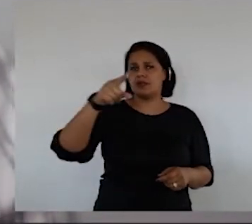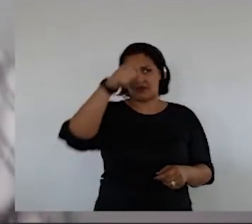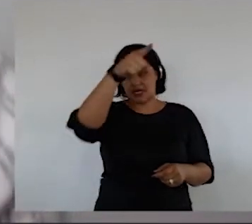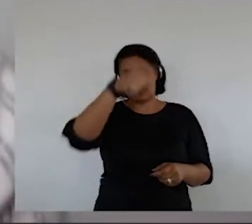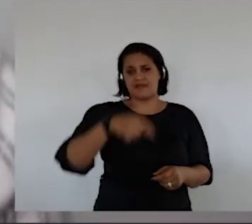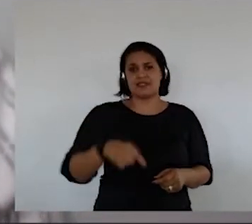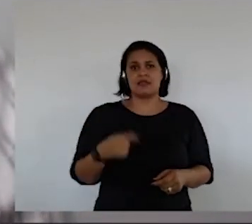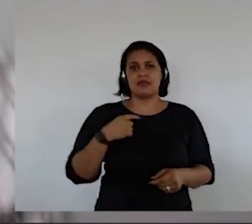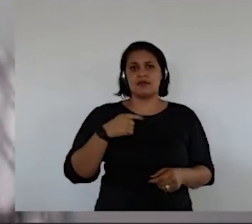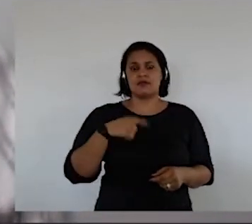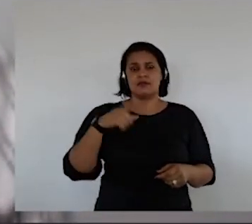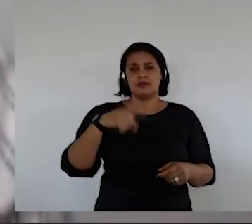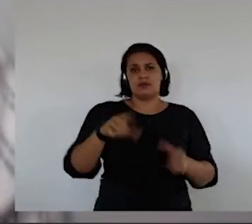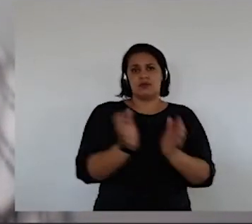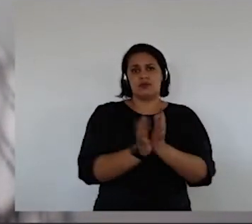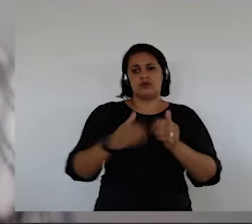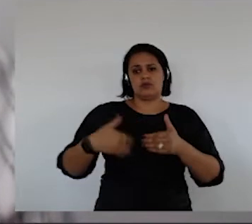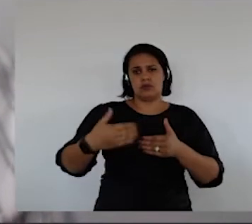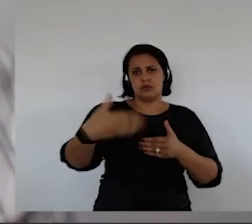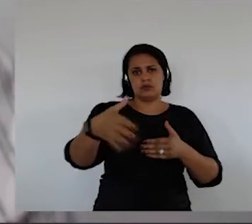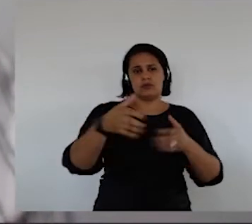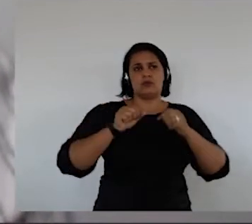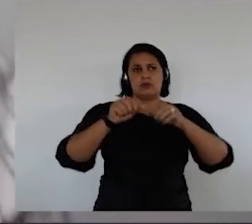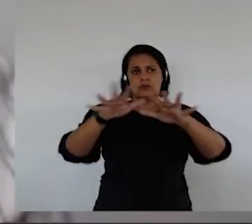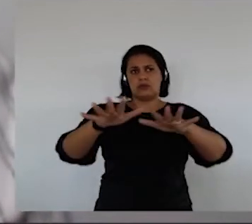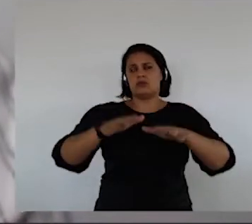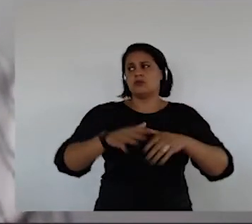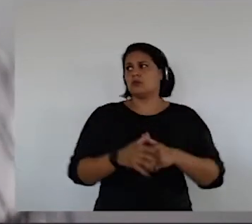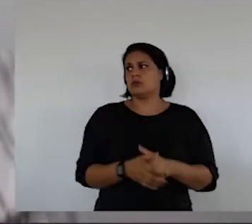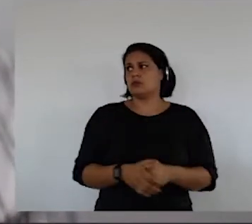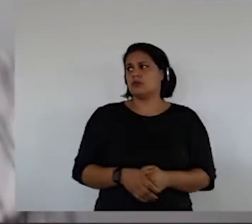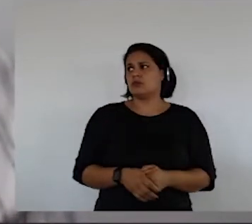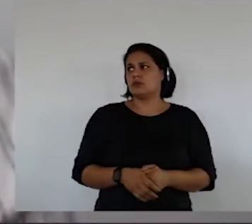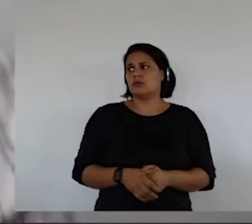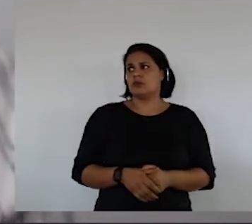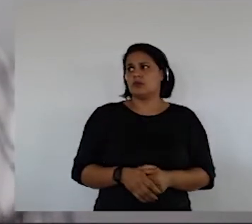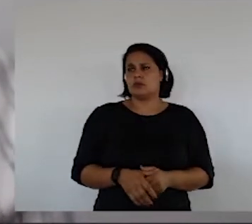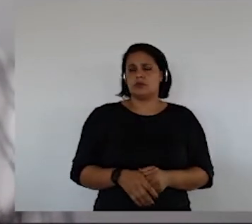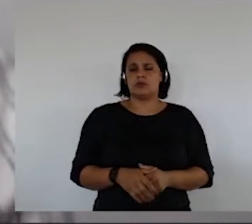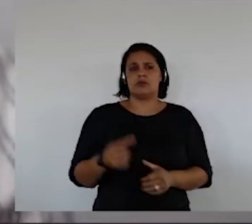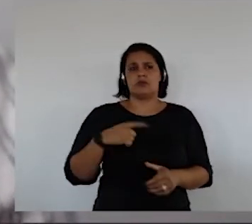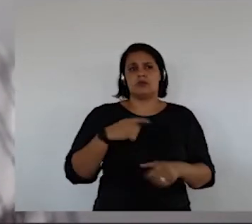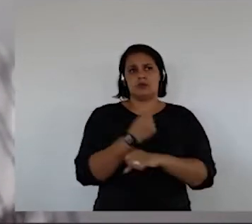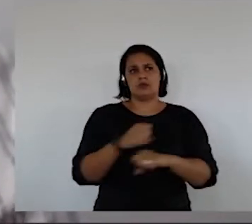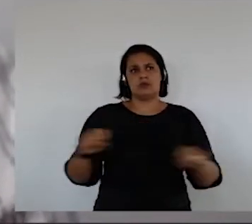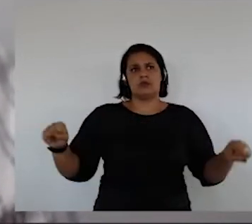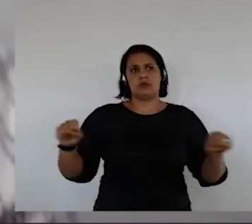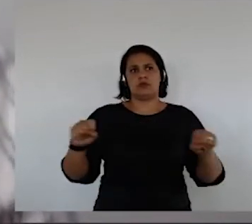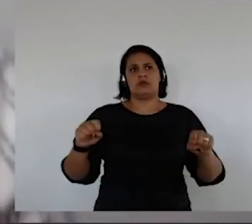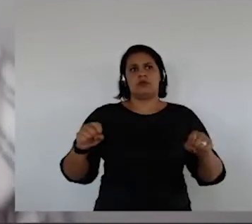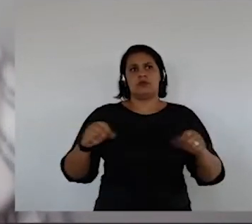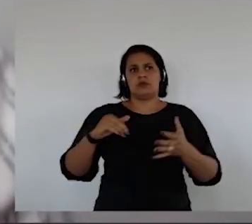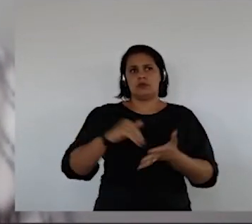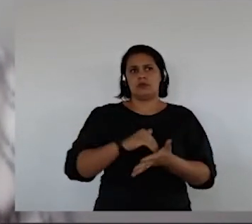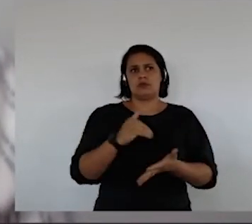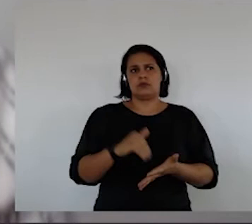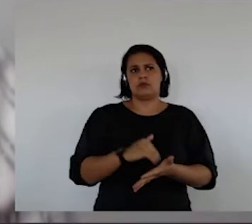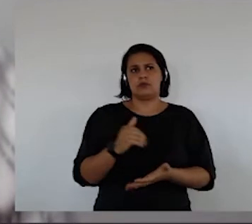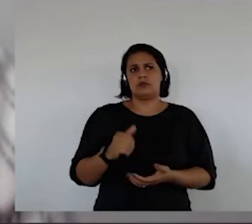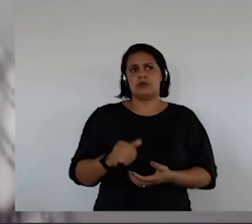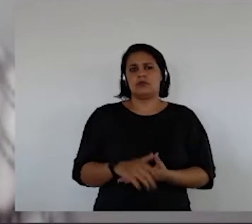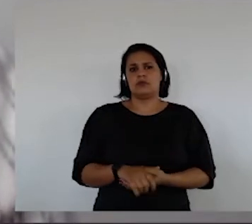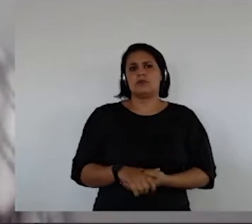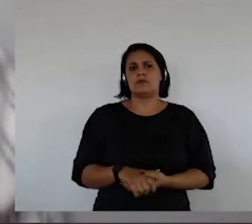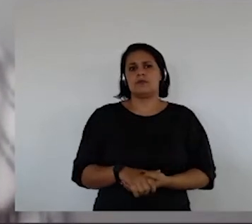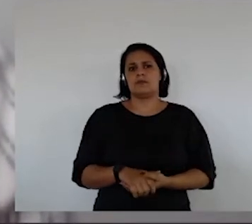para sobreviver um período longo de pandemia de portas fechadas. Porque se grandes escritórios com capital de giro estão precisando